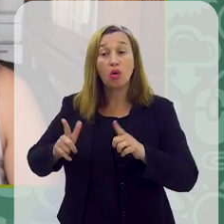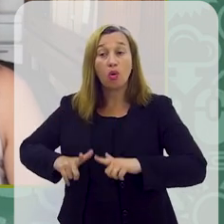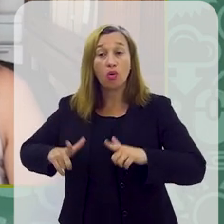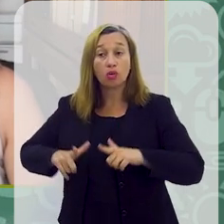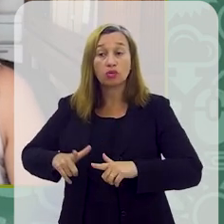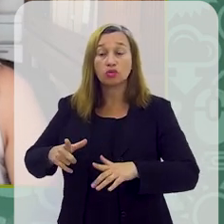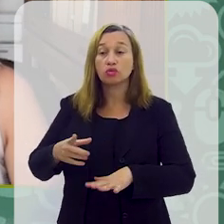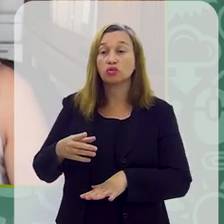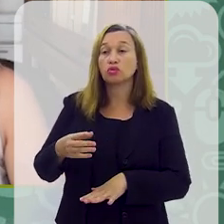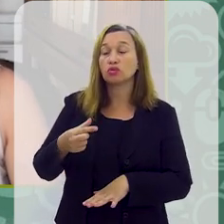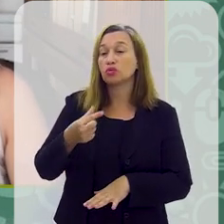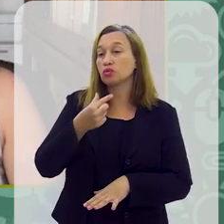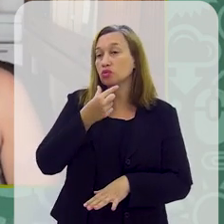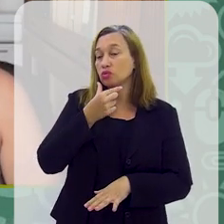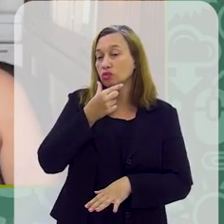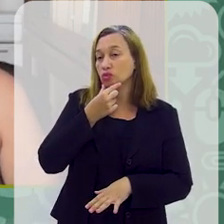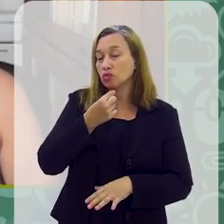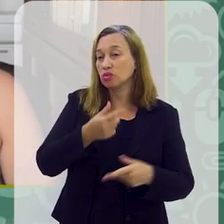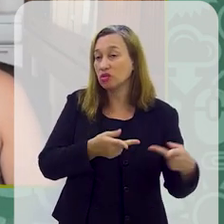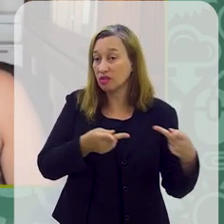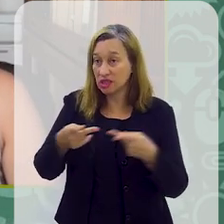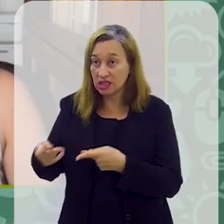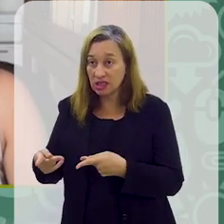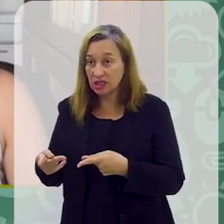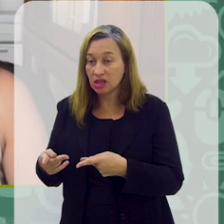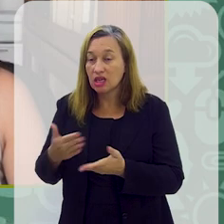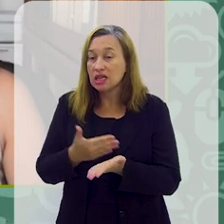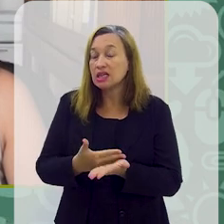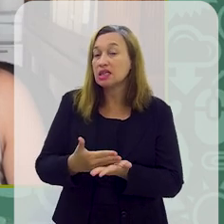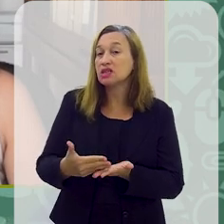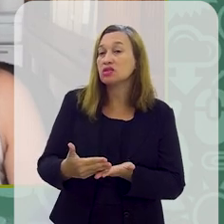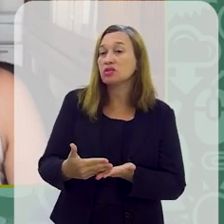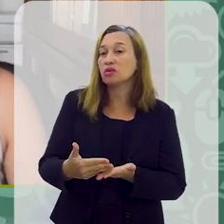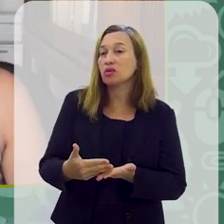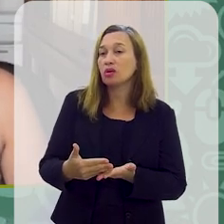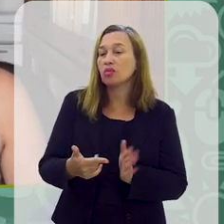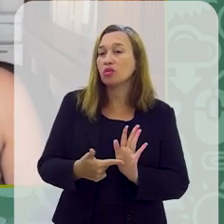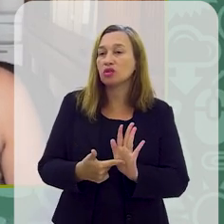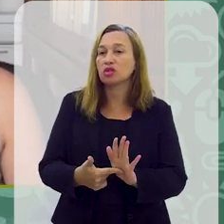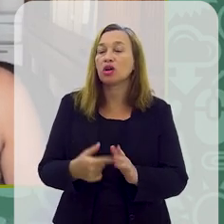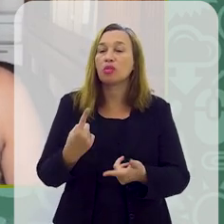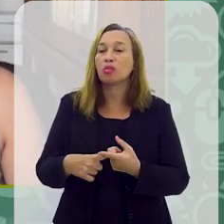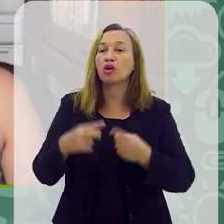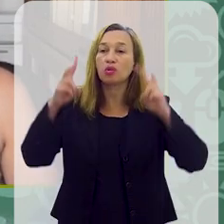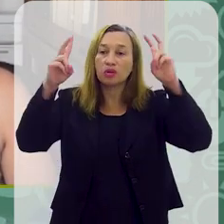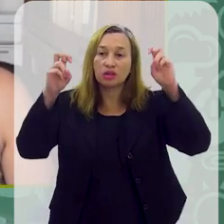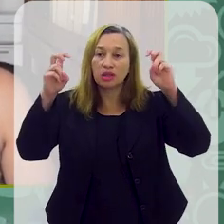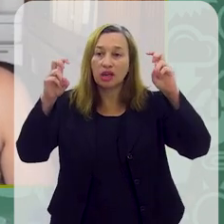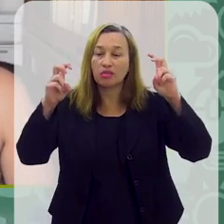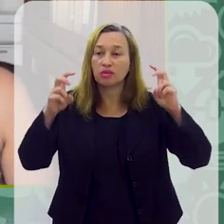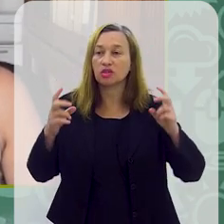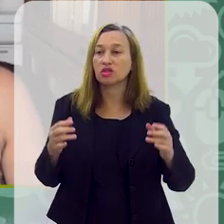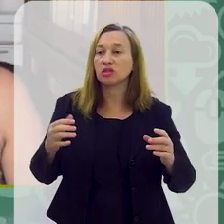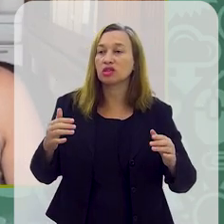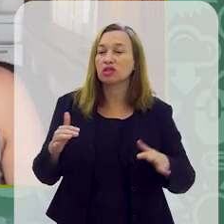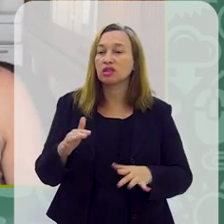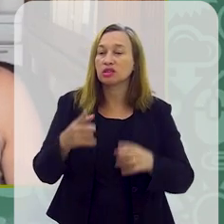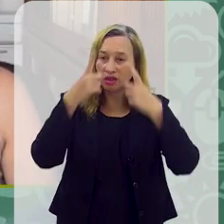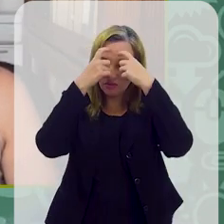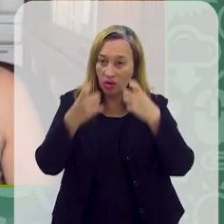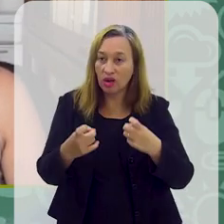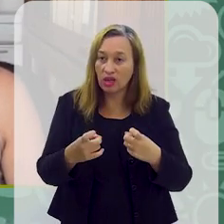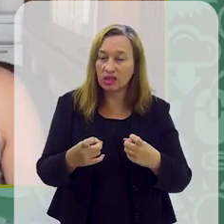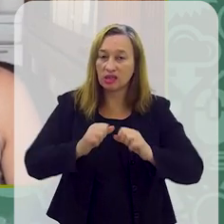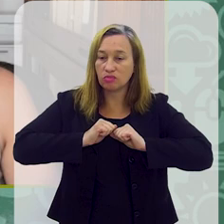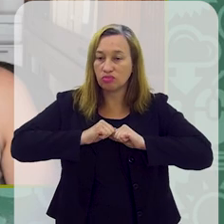a subcomunidade onde esses meninos cometem ataques frequentam, ela começou a aparecer, porque o tema dos ataques estava muito em